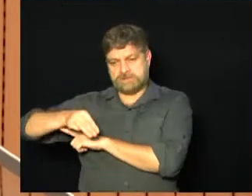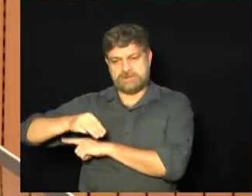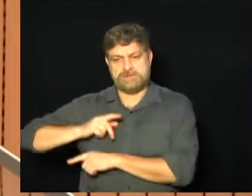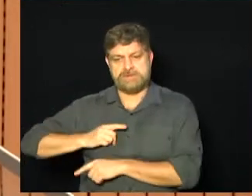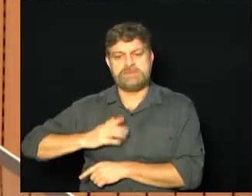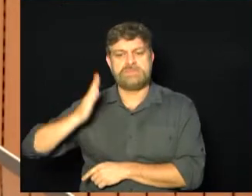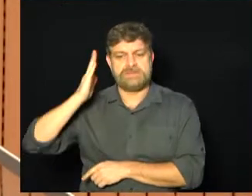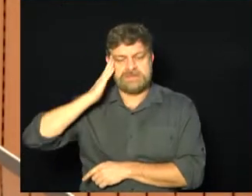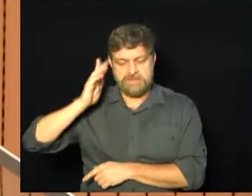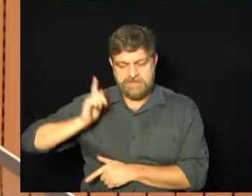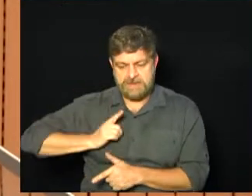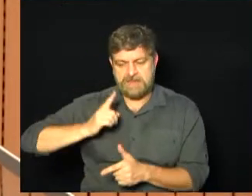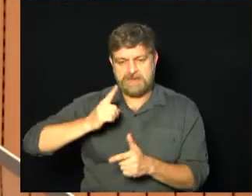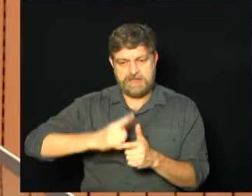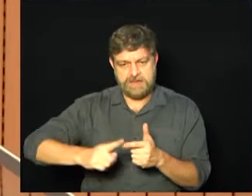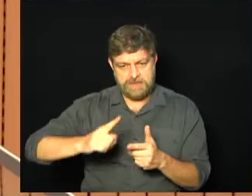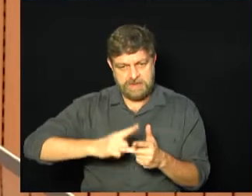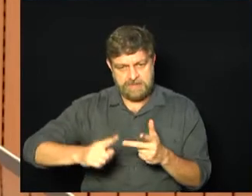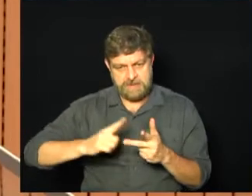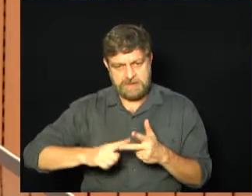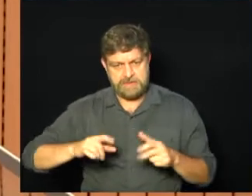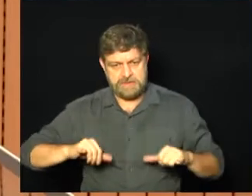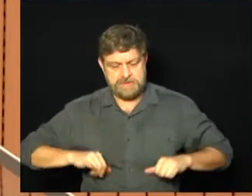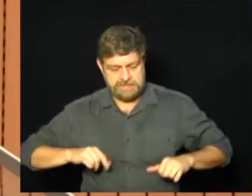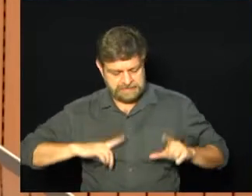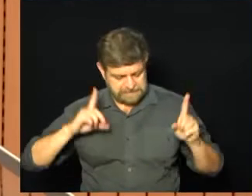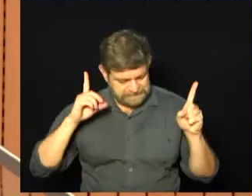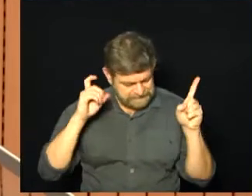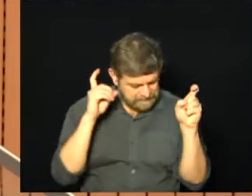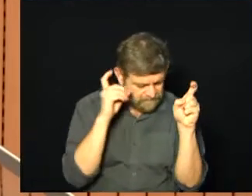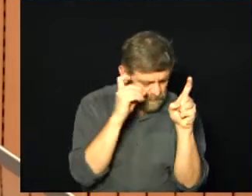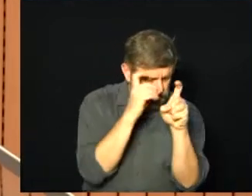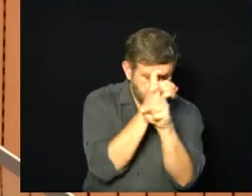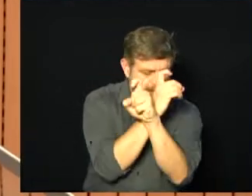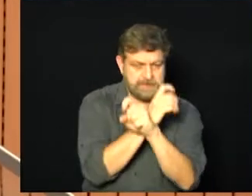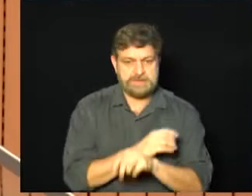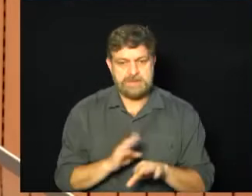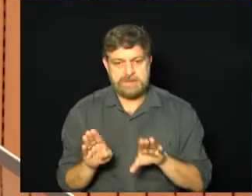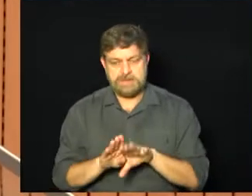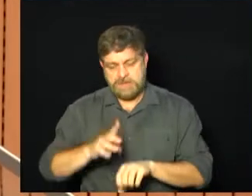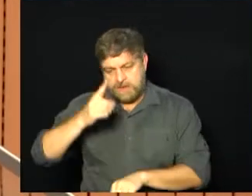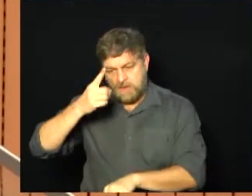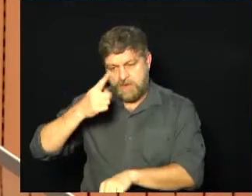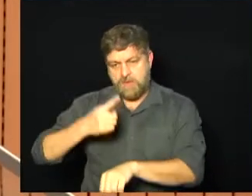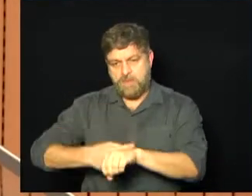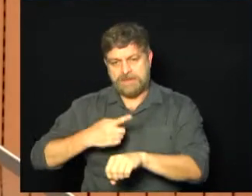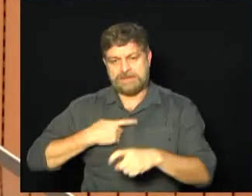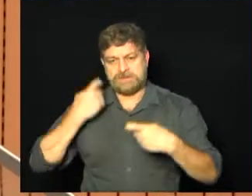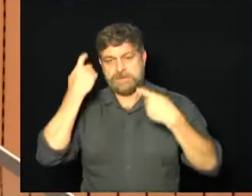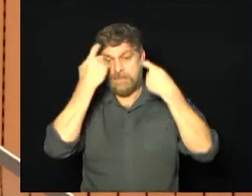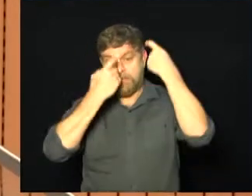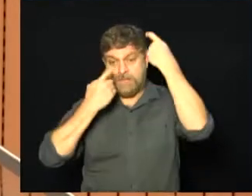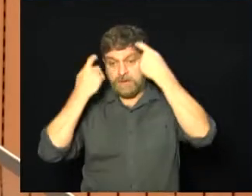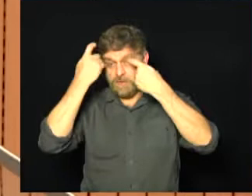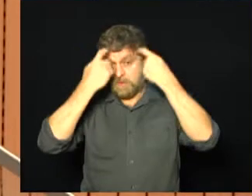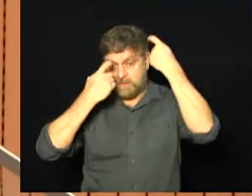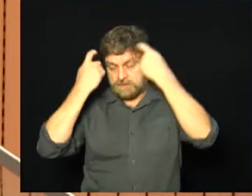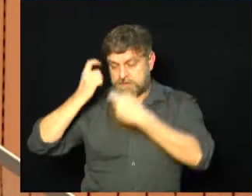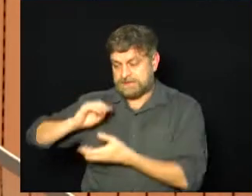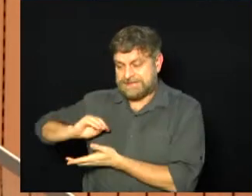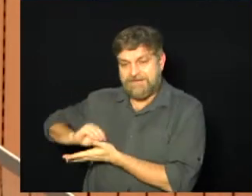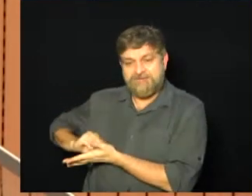havendo as vicissitudes, as dificuldades, os momentos de preocupações e